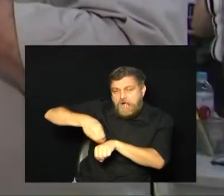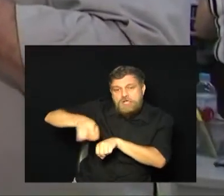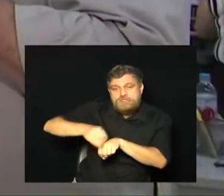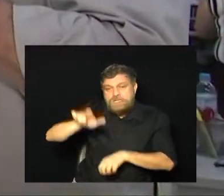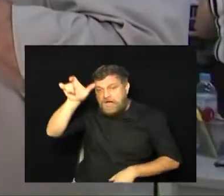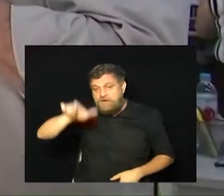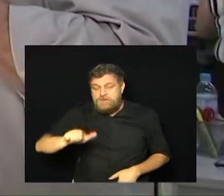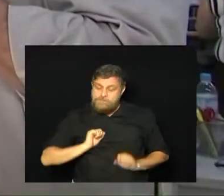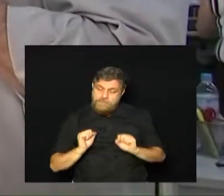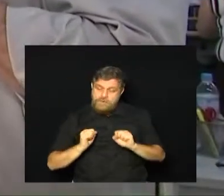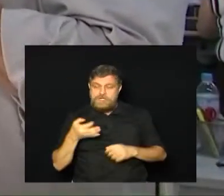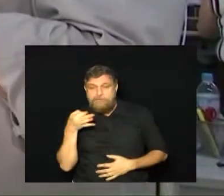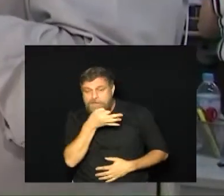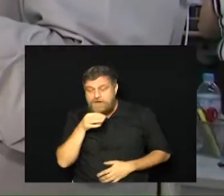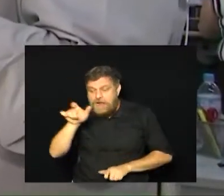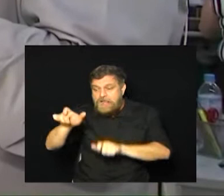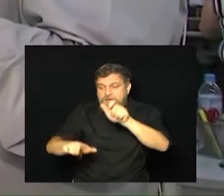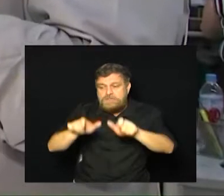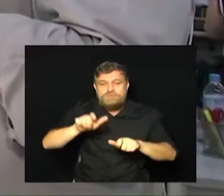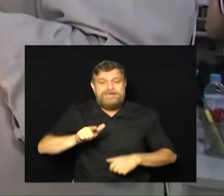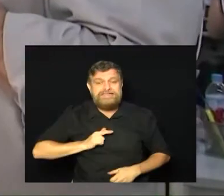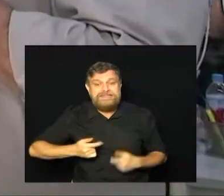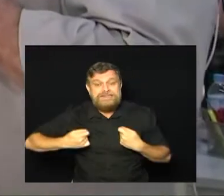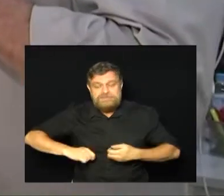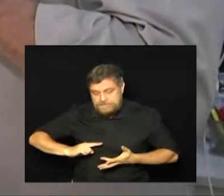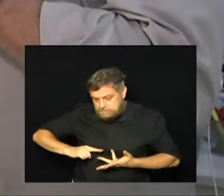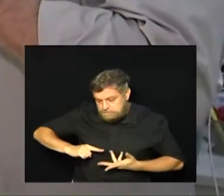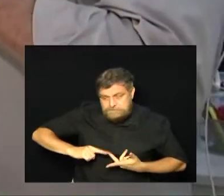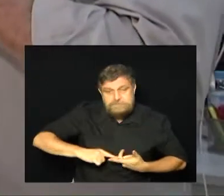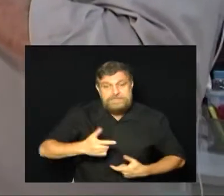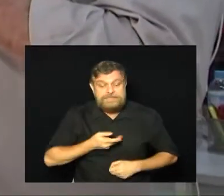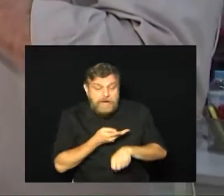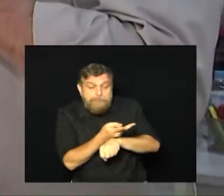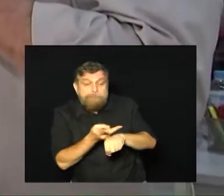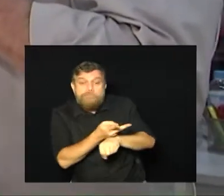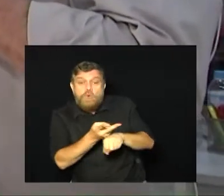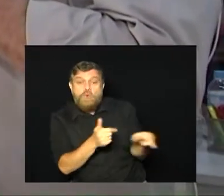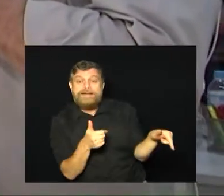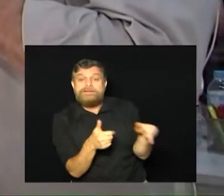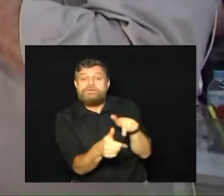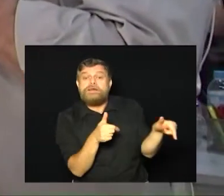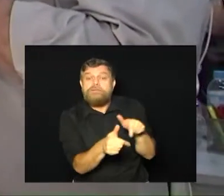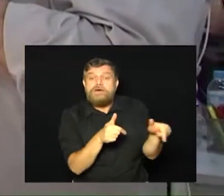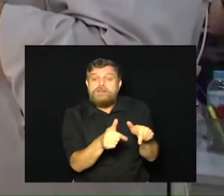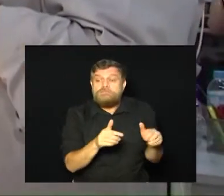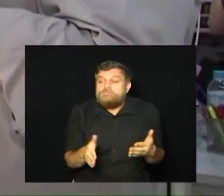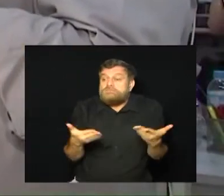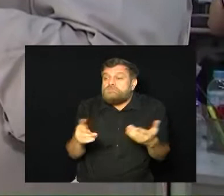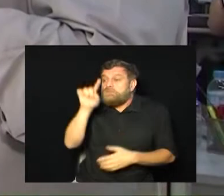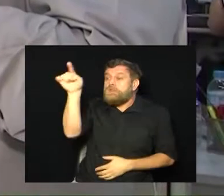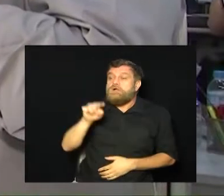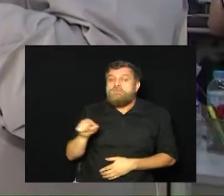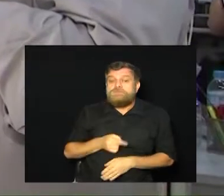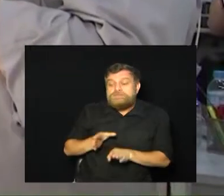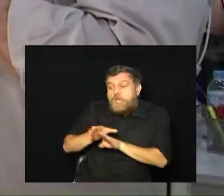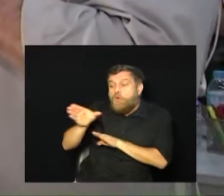para o pessoal que de fato tem a necessidade de procurar uma vaga de emprego, o que o senhor pode falar, que tipo